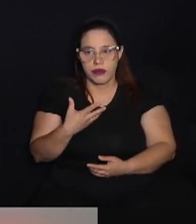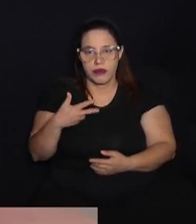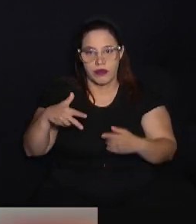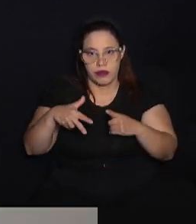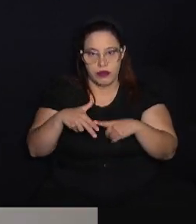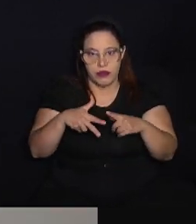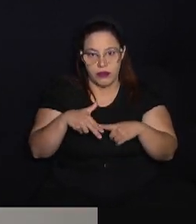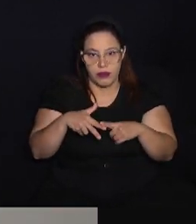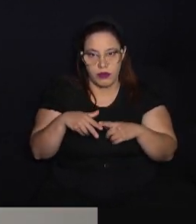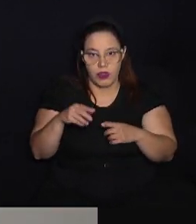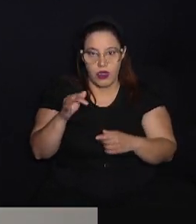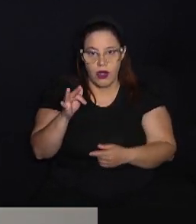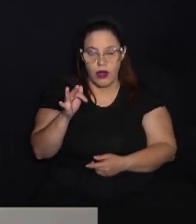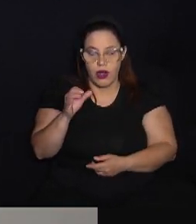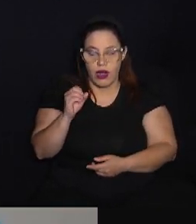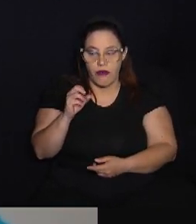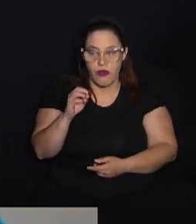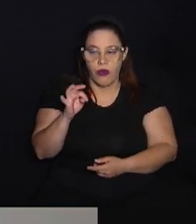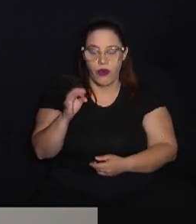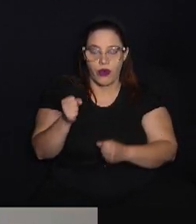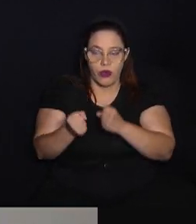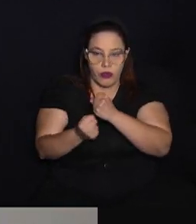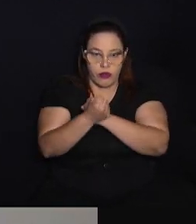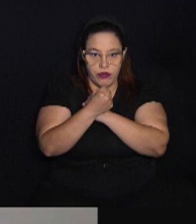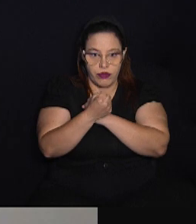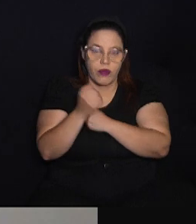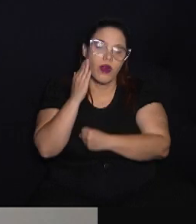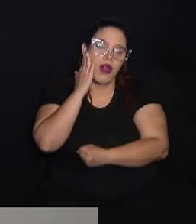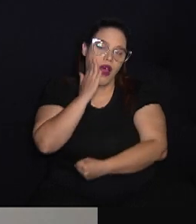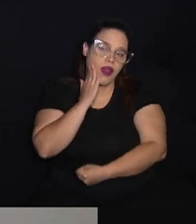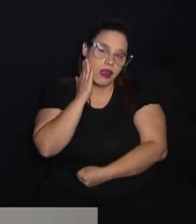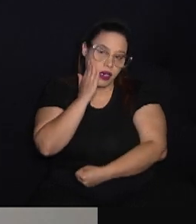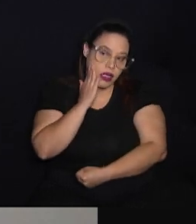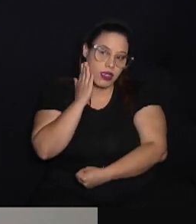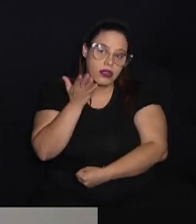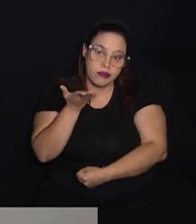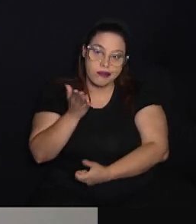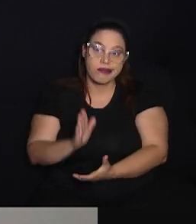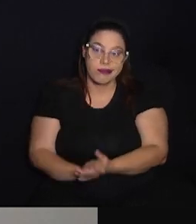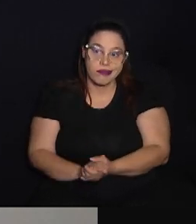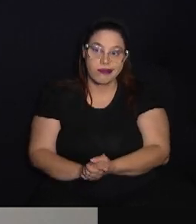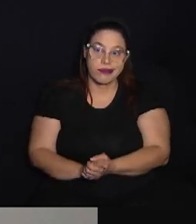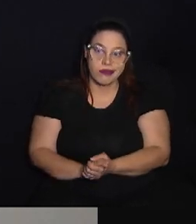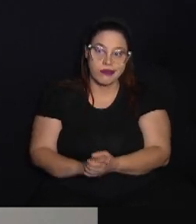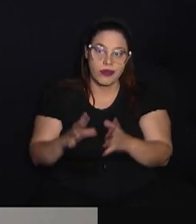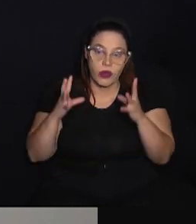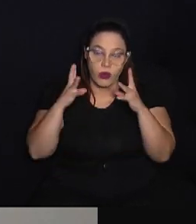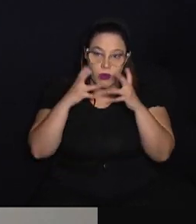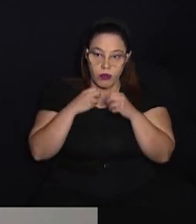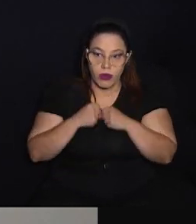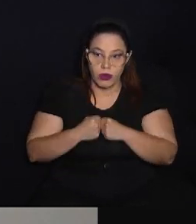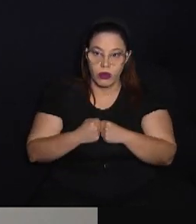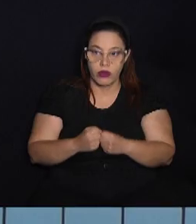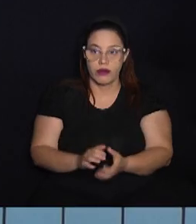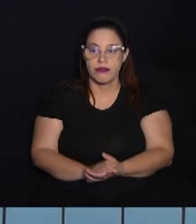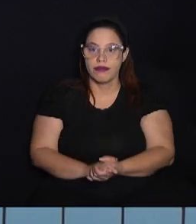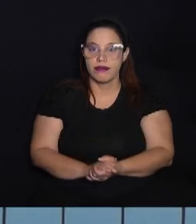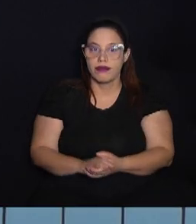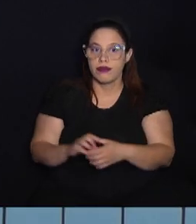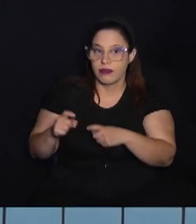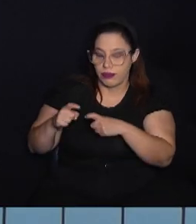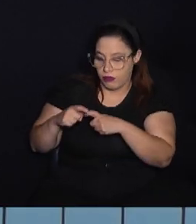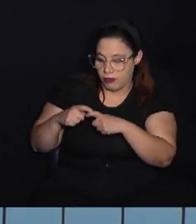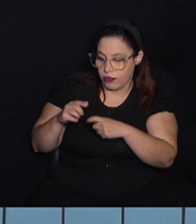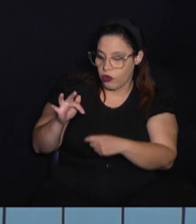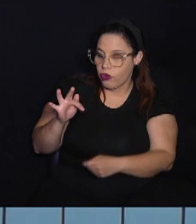já vai ter a fotoproteção, a hidratação na pele e a cobertura. Doutora Flávia,